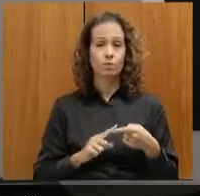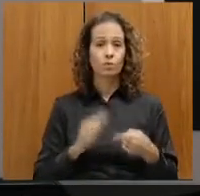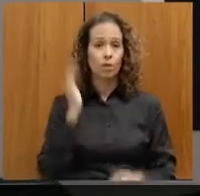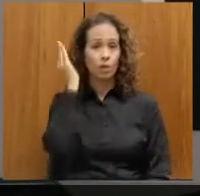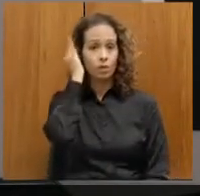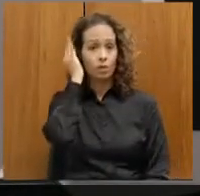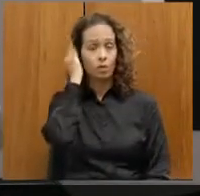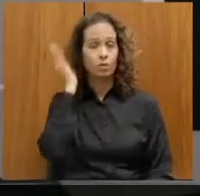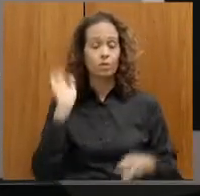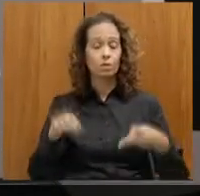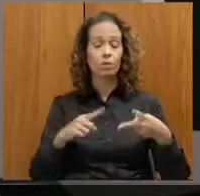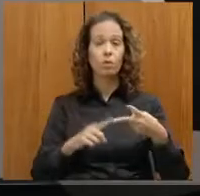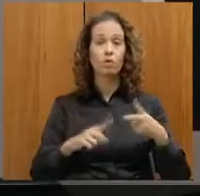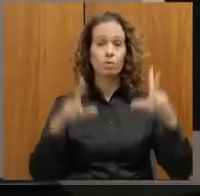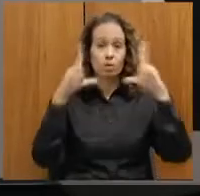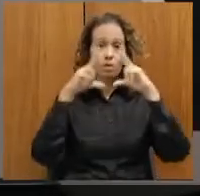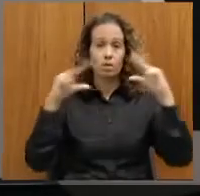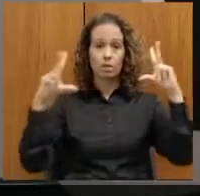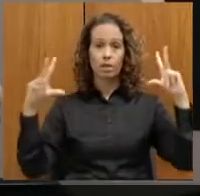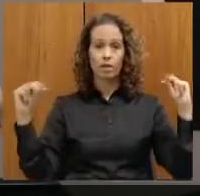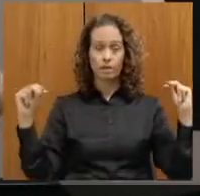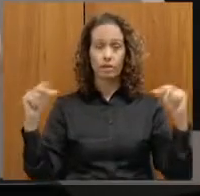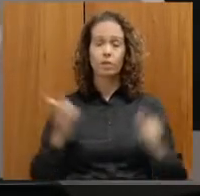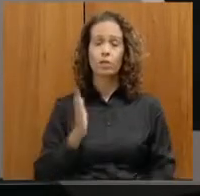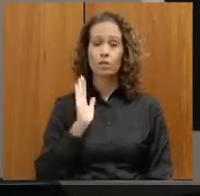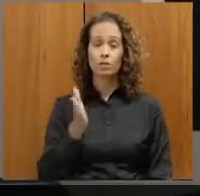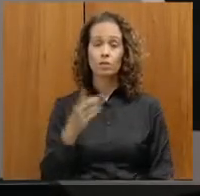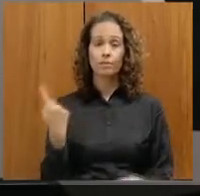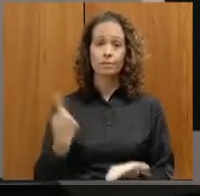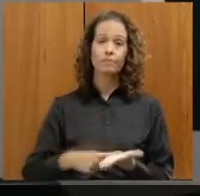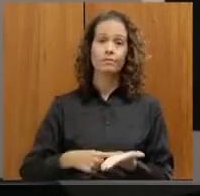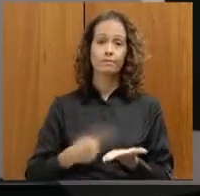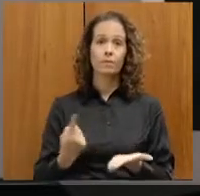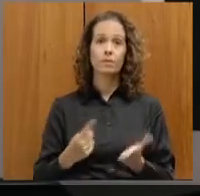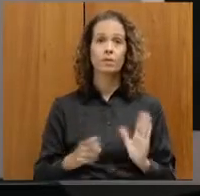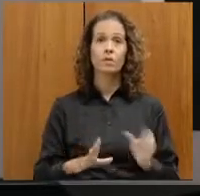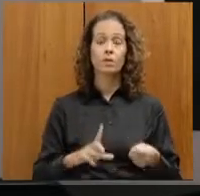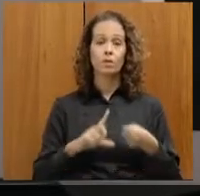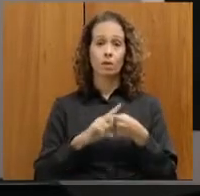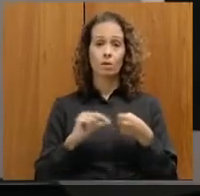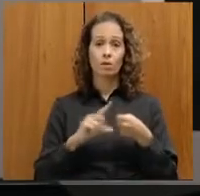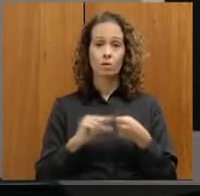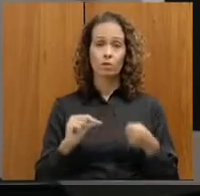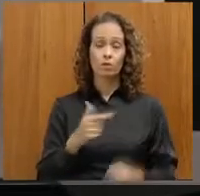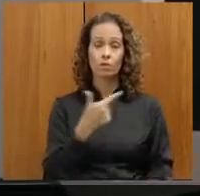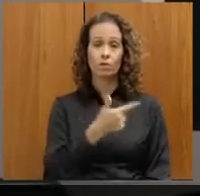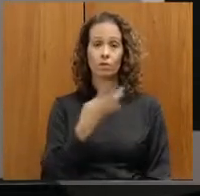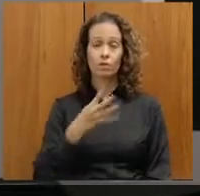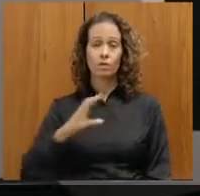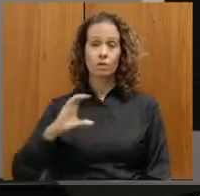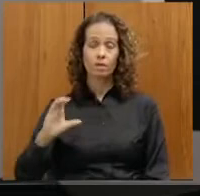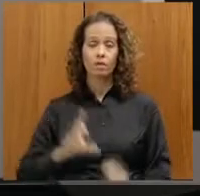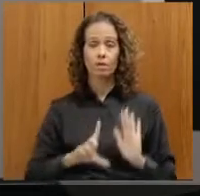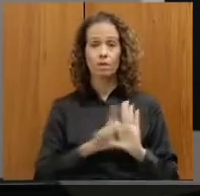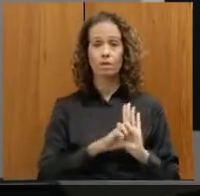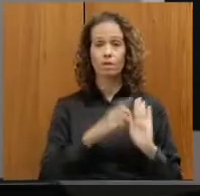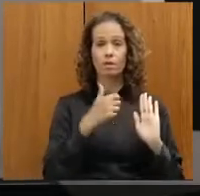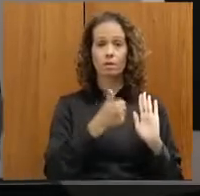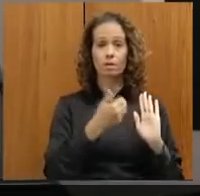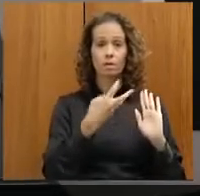outro de Santa Catarina com repercussão geral determinante o artigo 24 separa 1º e 2º da lei